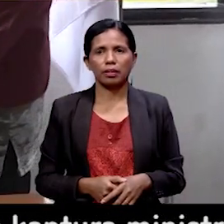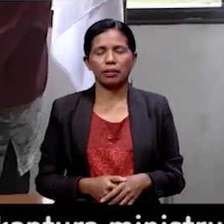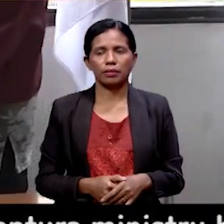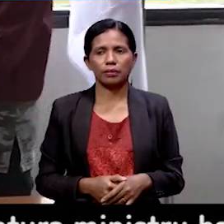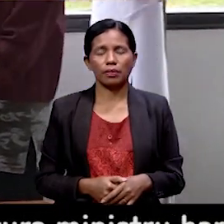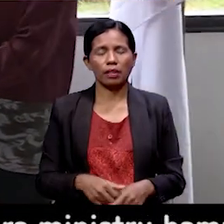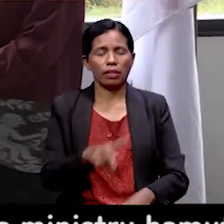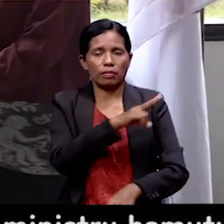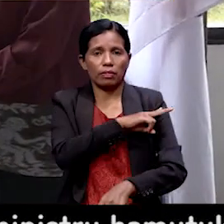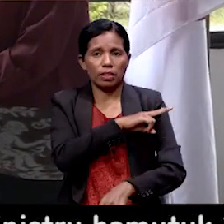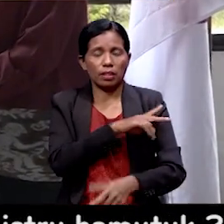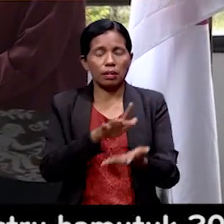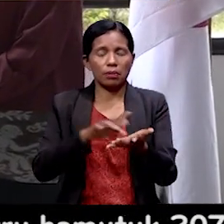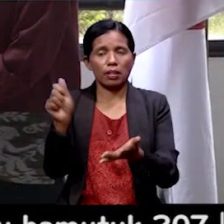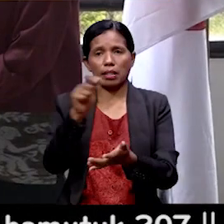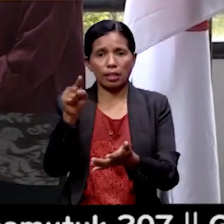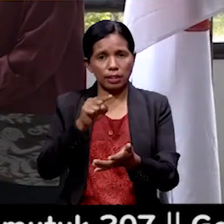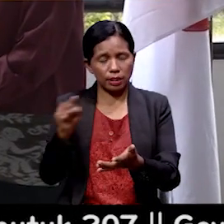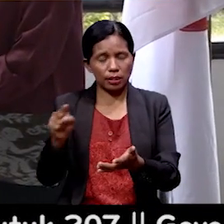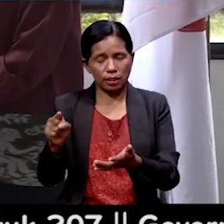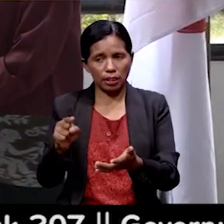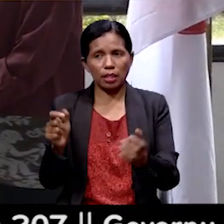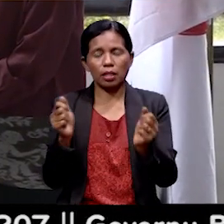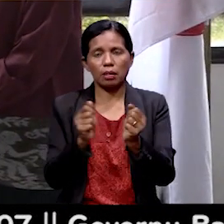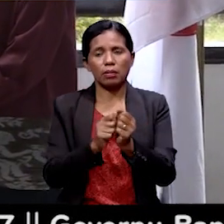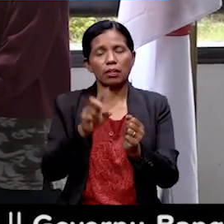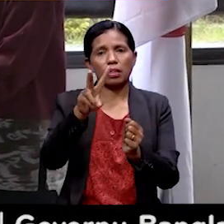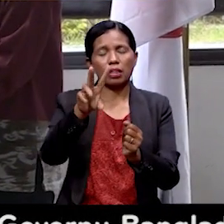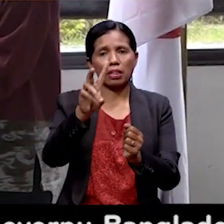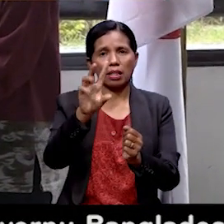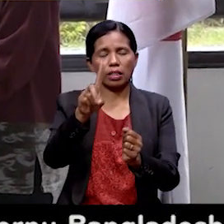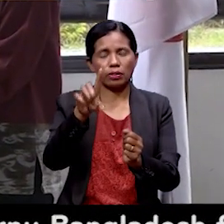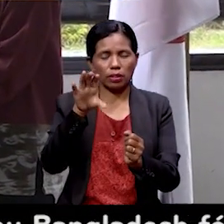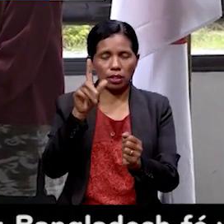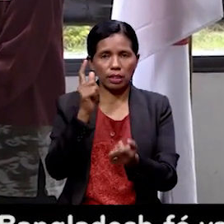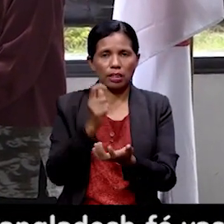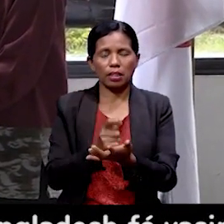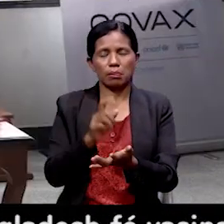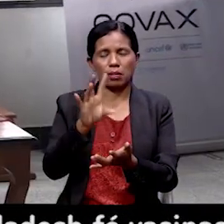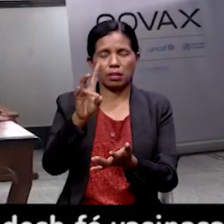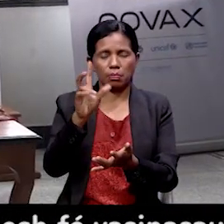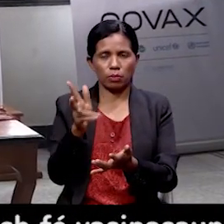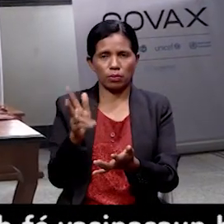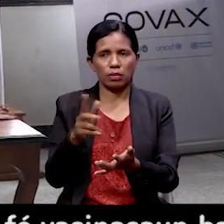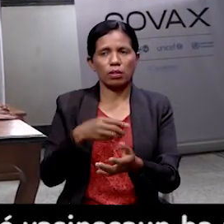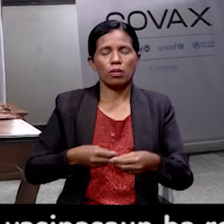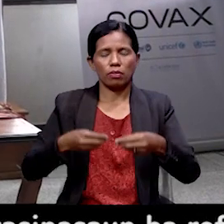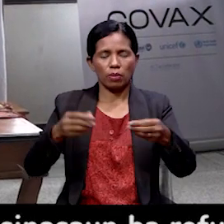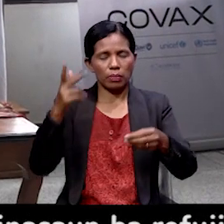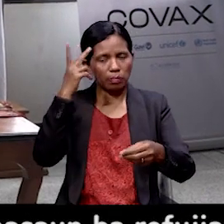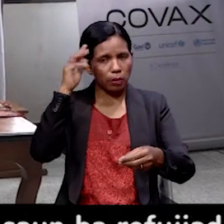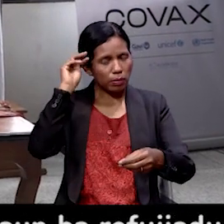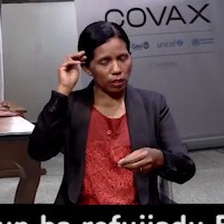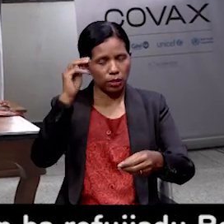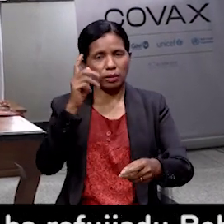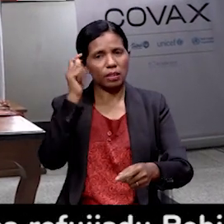Vasina AstraZeneca Doze rihun atusida nem nulo resing ne, governo Japão entrega direta ba primeiro-ministro Taurumatang Ruak e